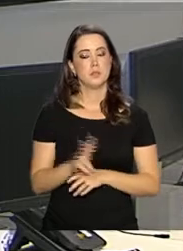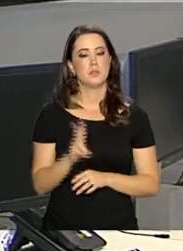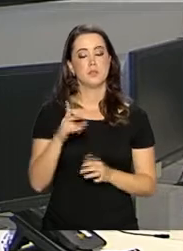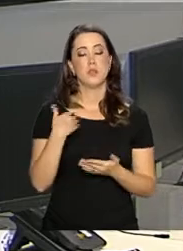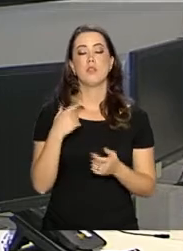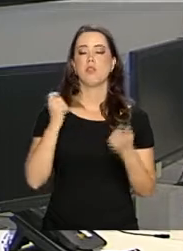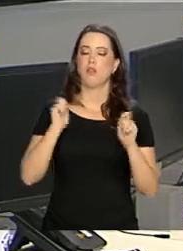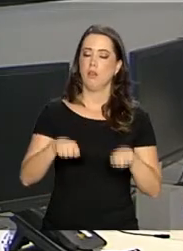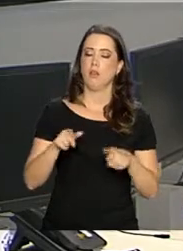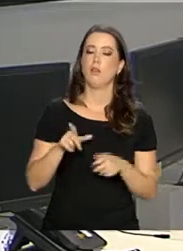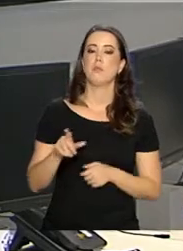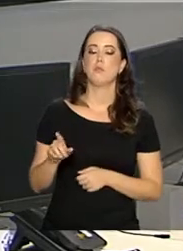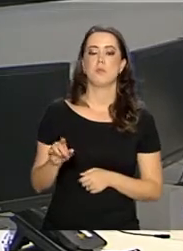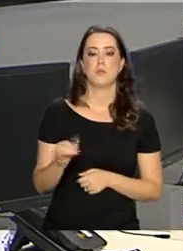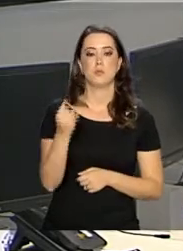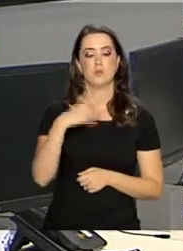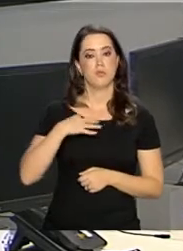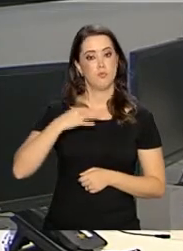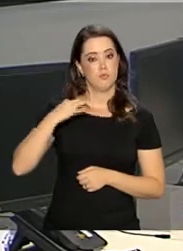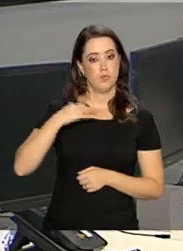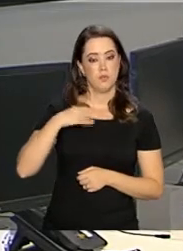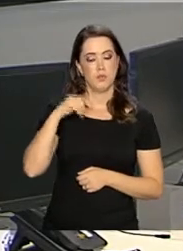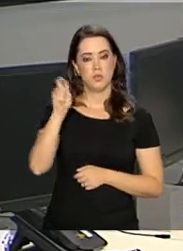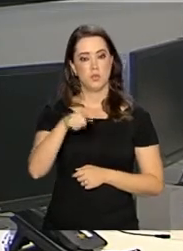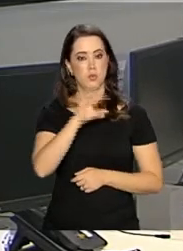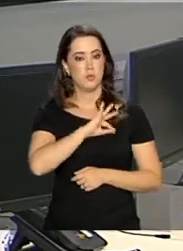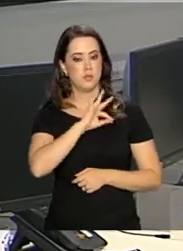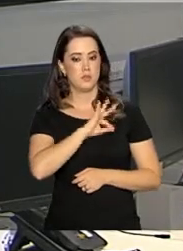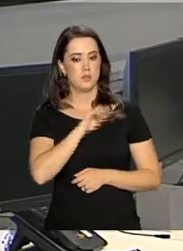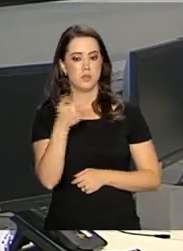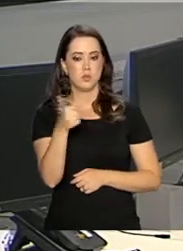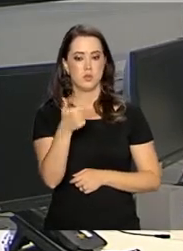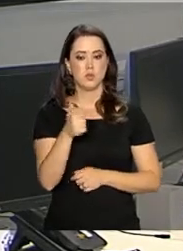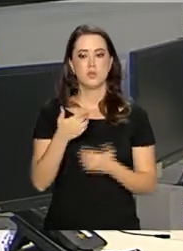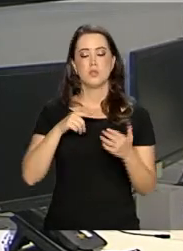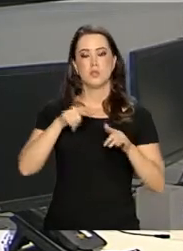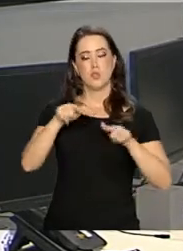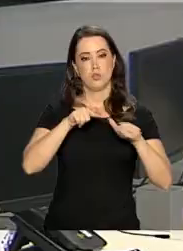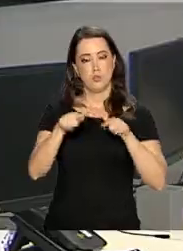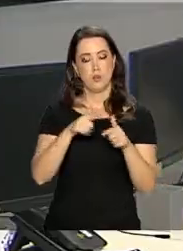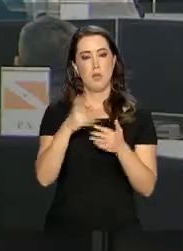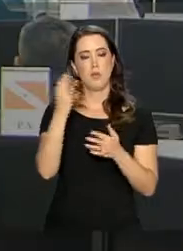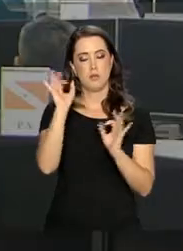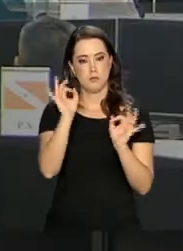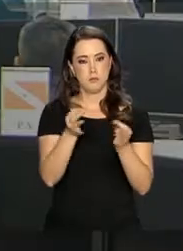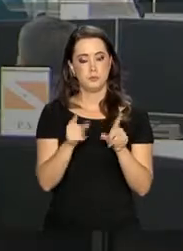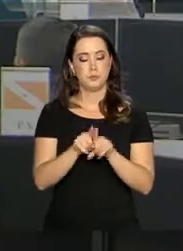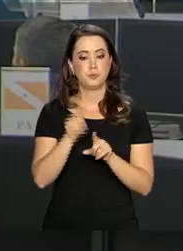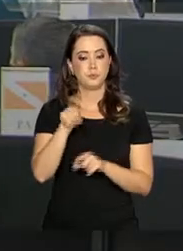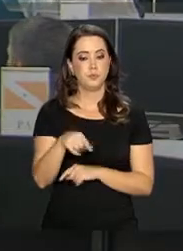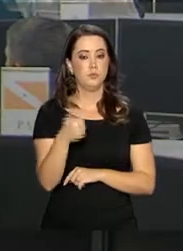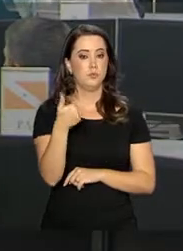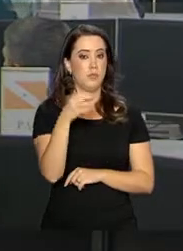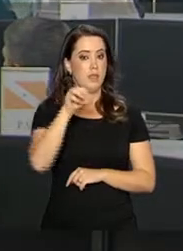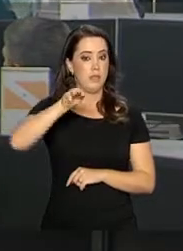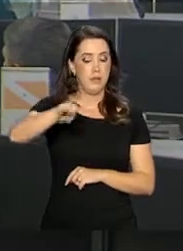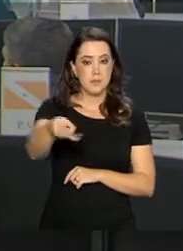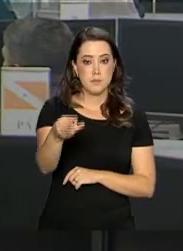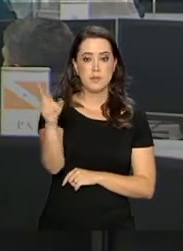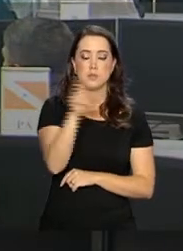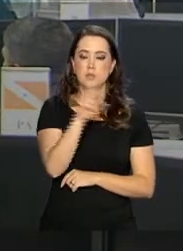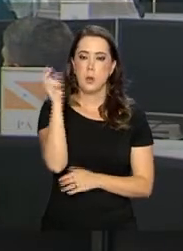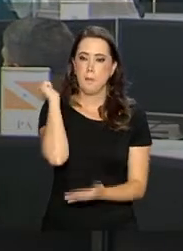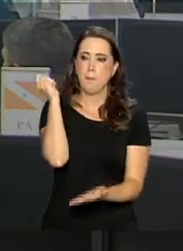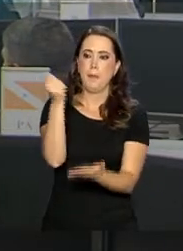a possibilidade de adesão voluntária de policiais que não estejam na escala de trabalho. serão 10 milhões de reais